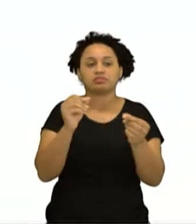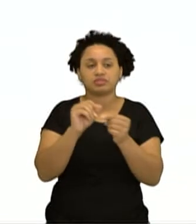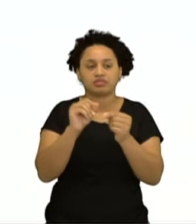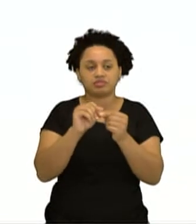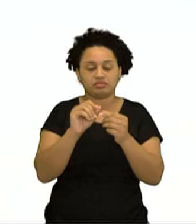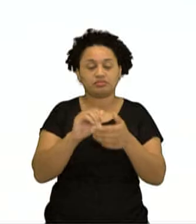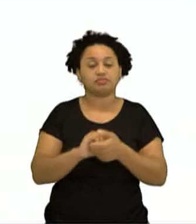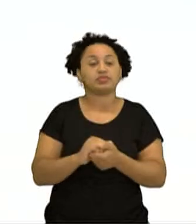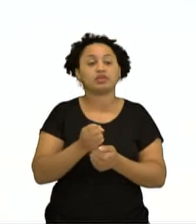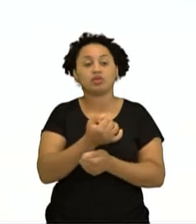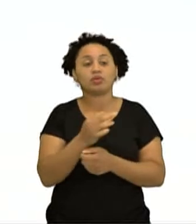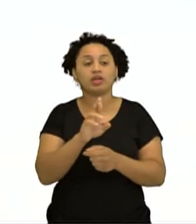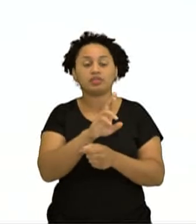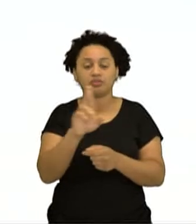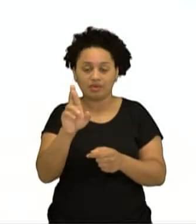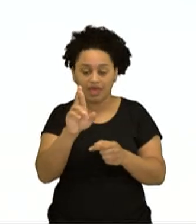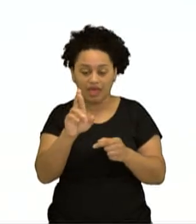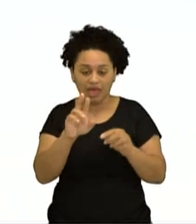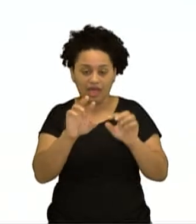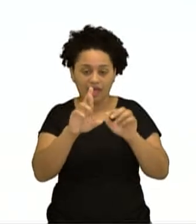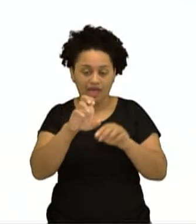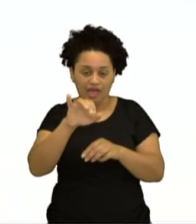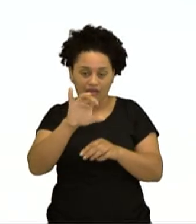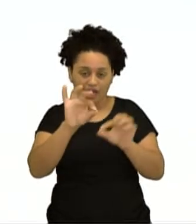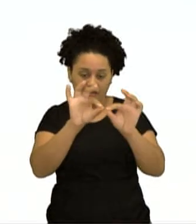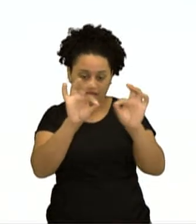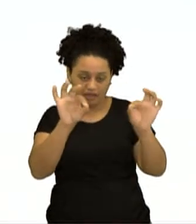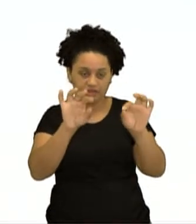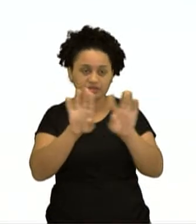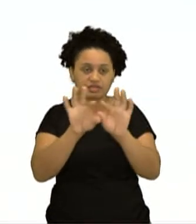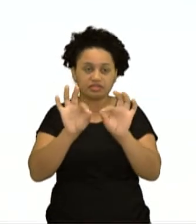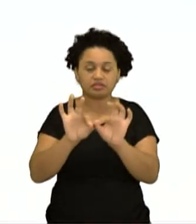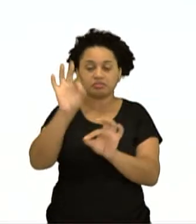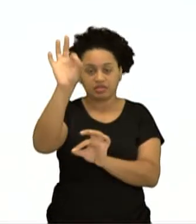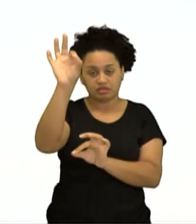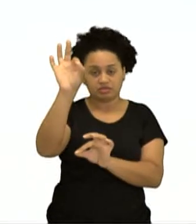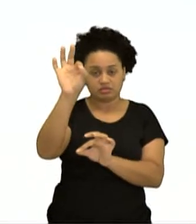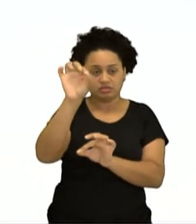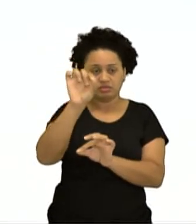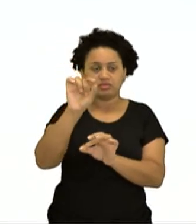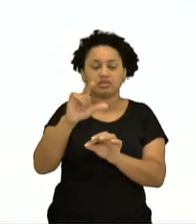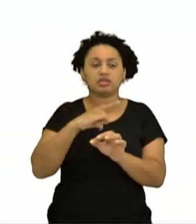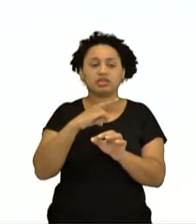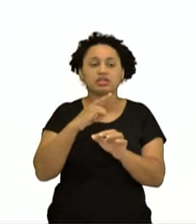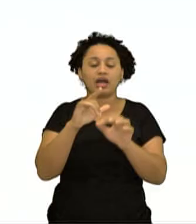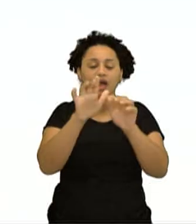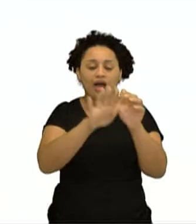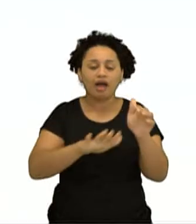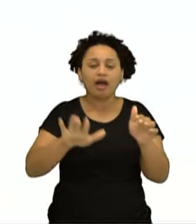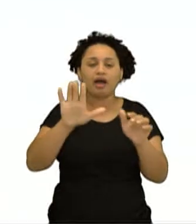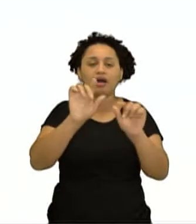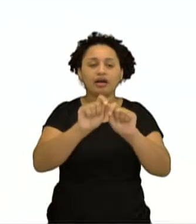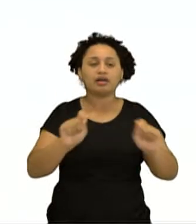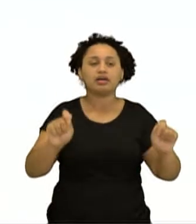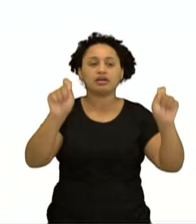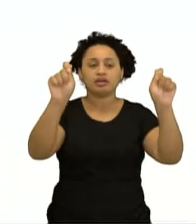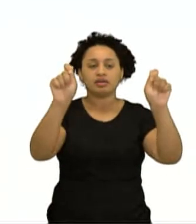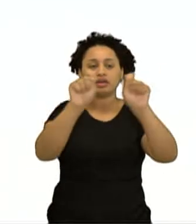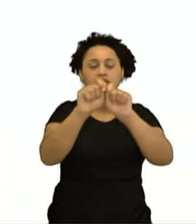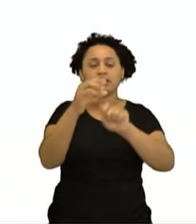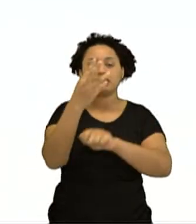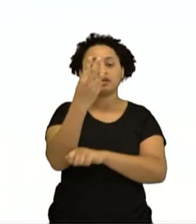o raio e a altura de um cilindro equilátero cuja área da secção meridiana vale